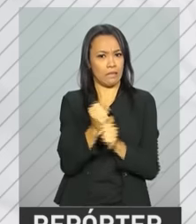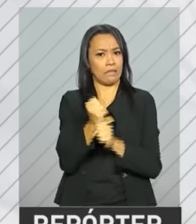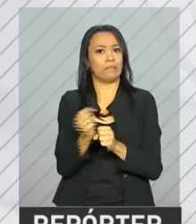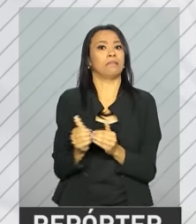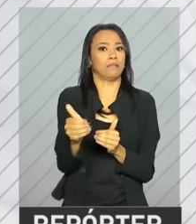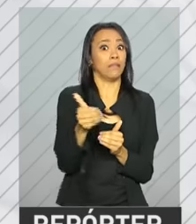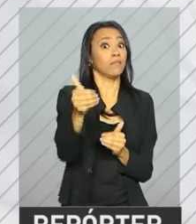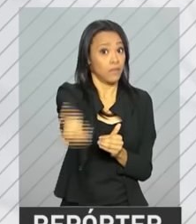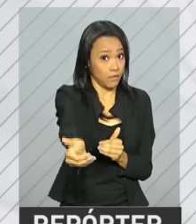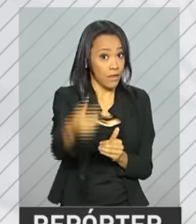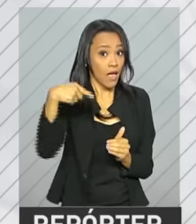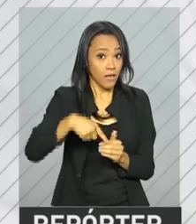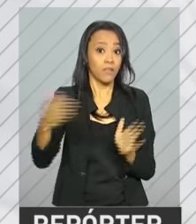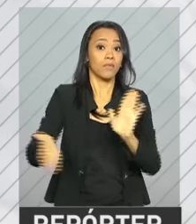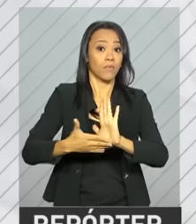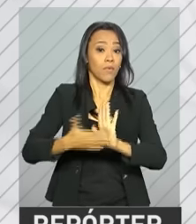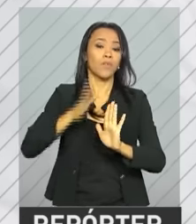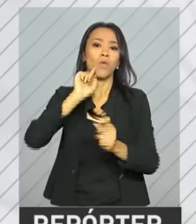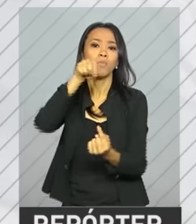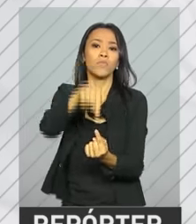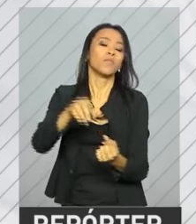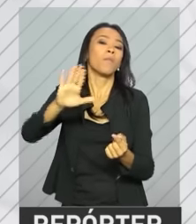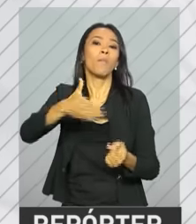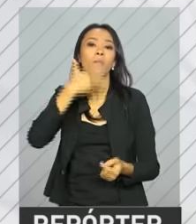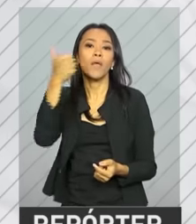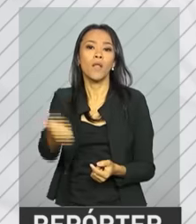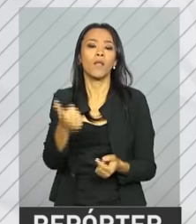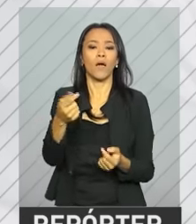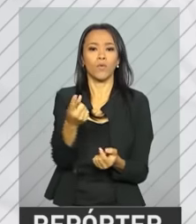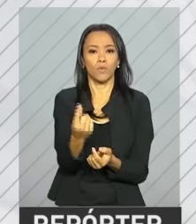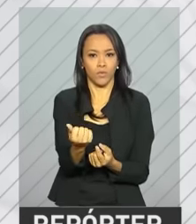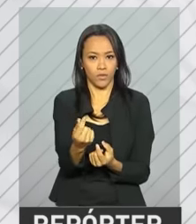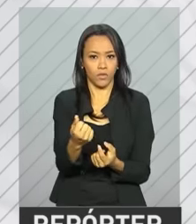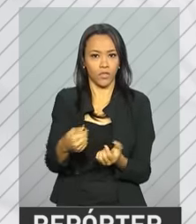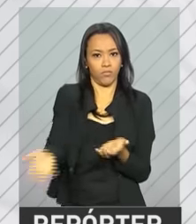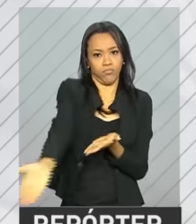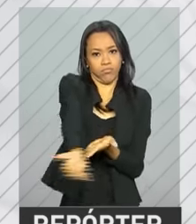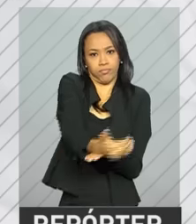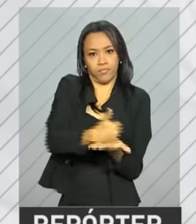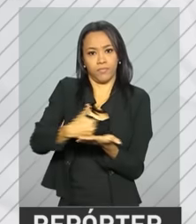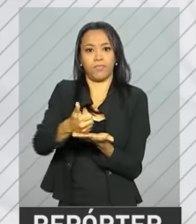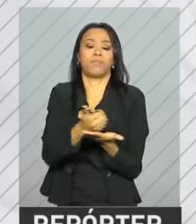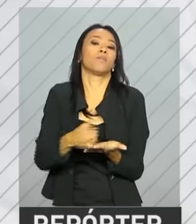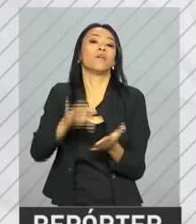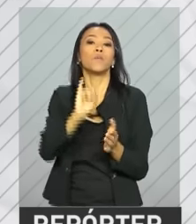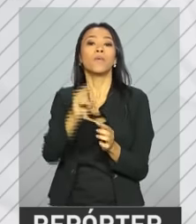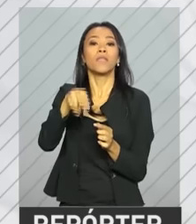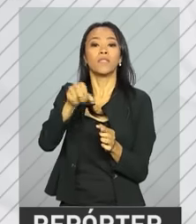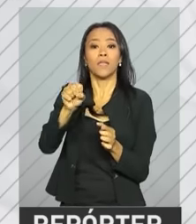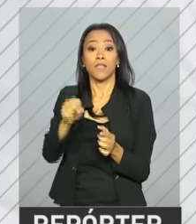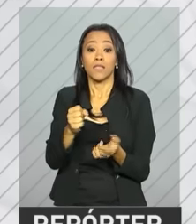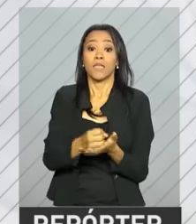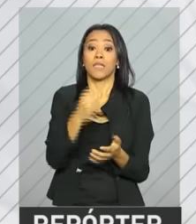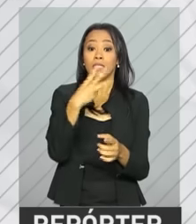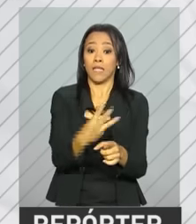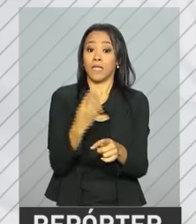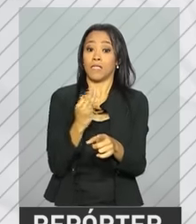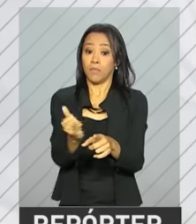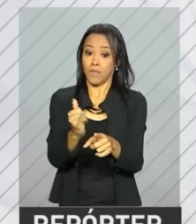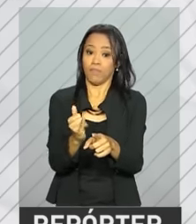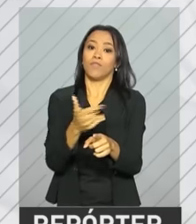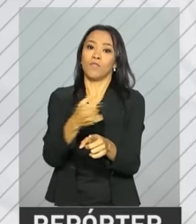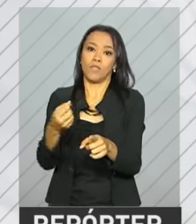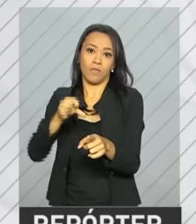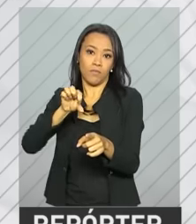anos a medida deve melhorar o fluxo do Caixa da Previdência em R 3 bilhões 200 milhões deais só em